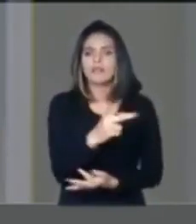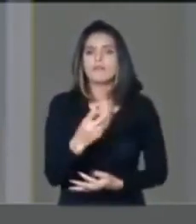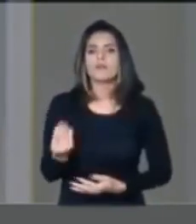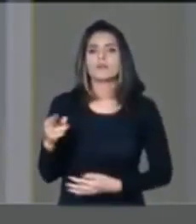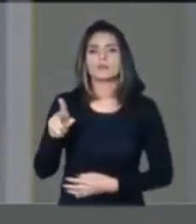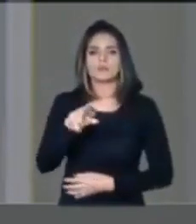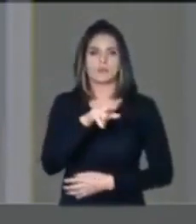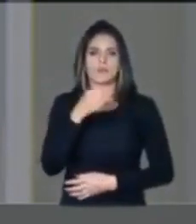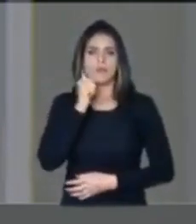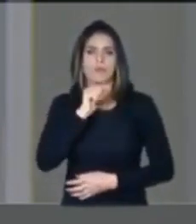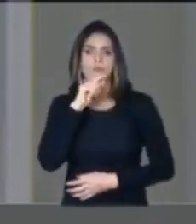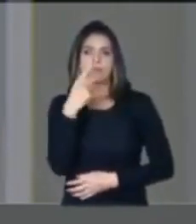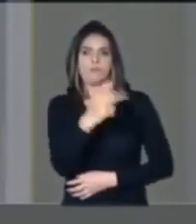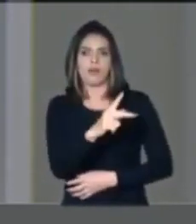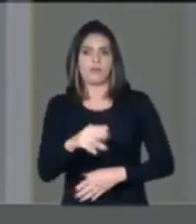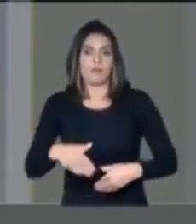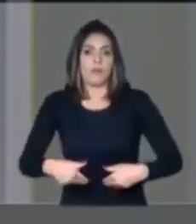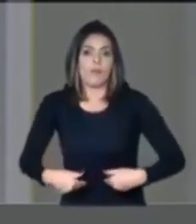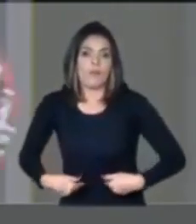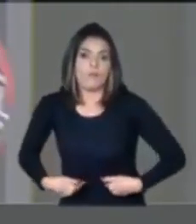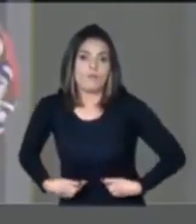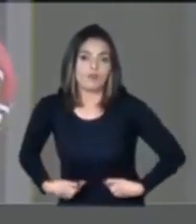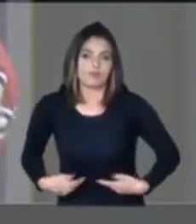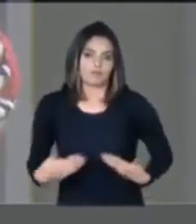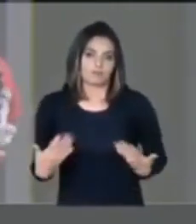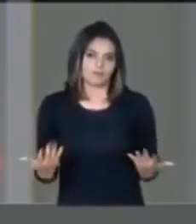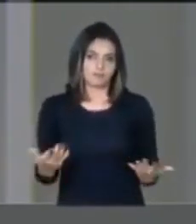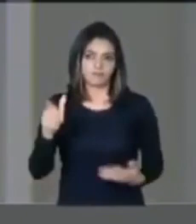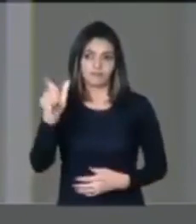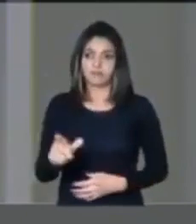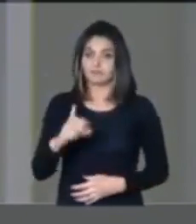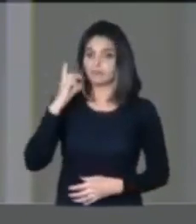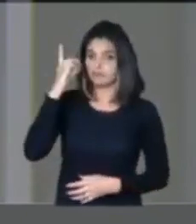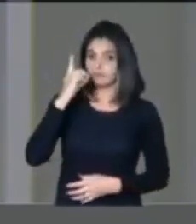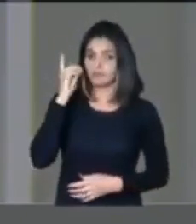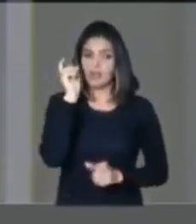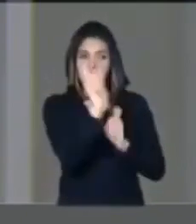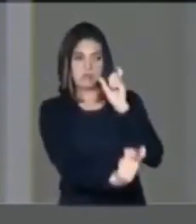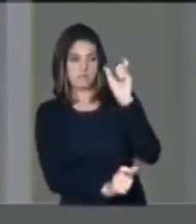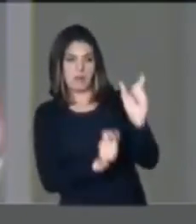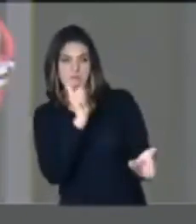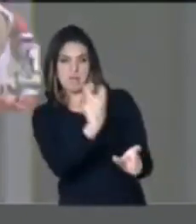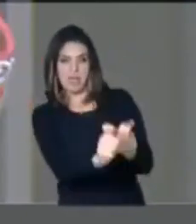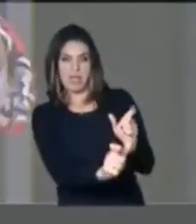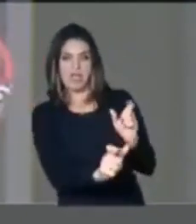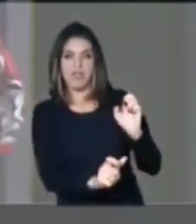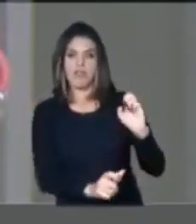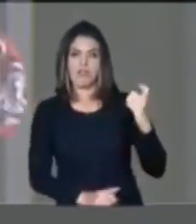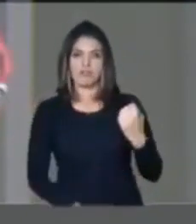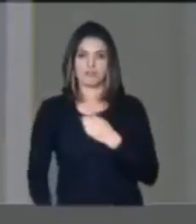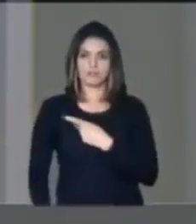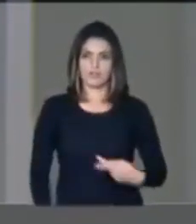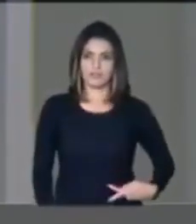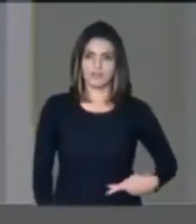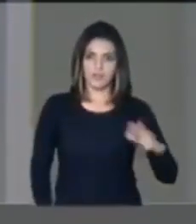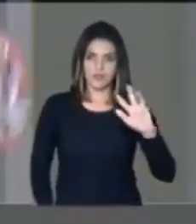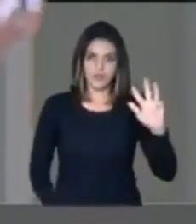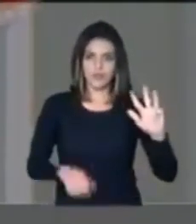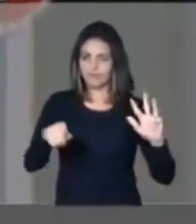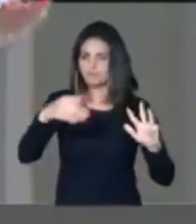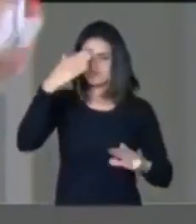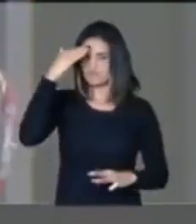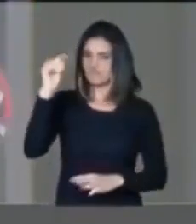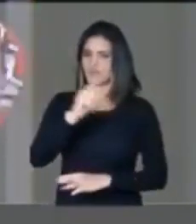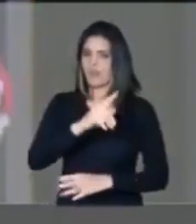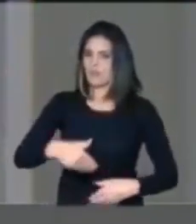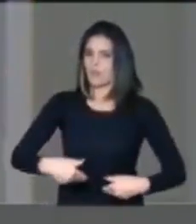sua família e sobreviver à fome. Talvez esse deputado que agrediu o ex-presidente Lula não saiba o que é fome.